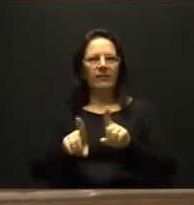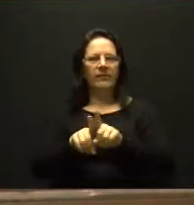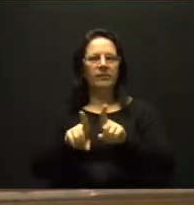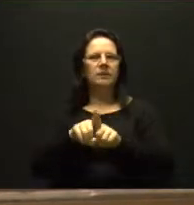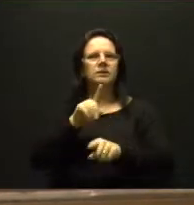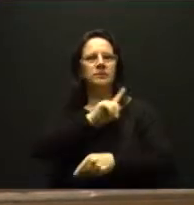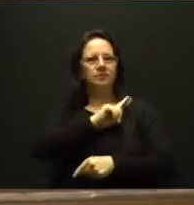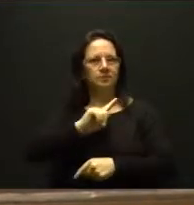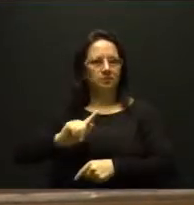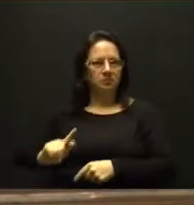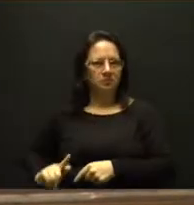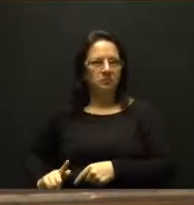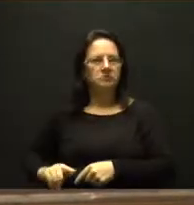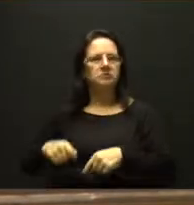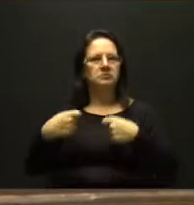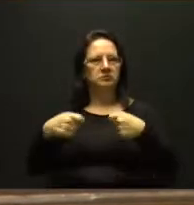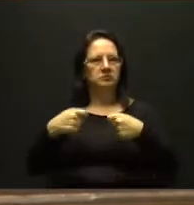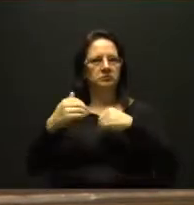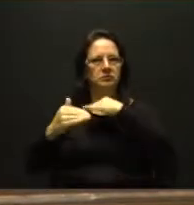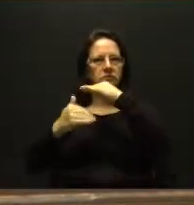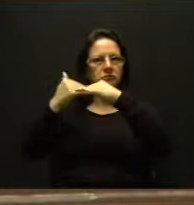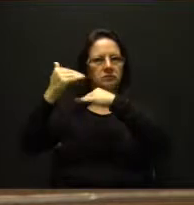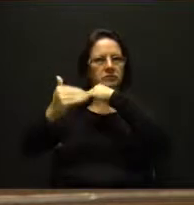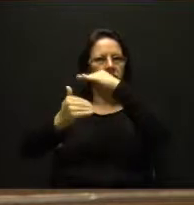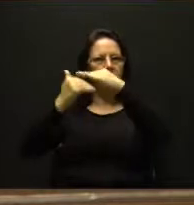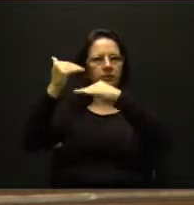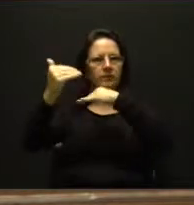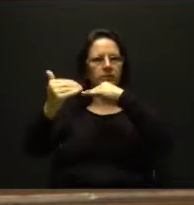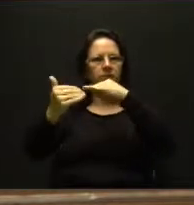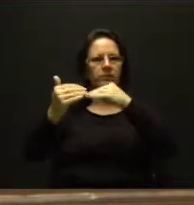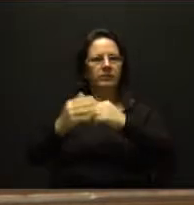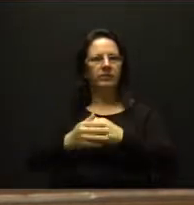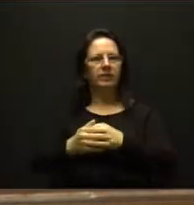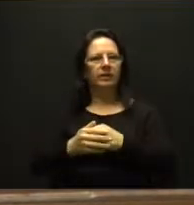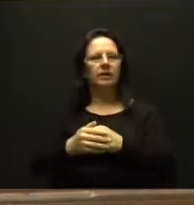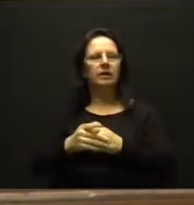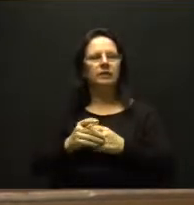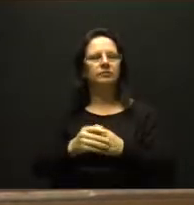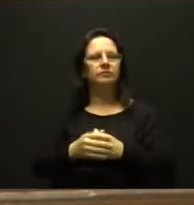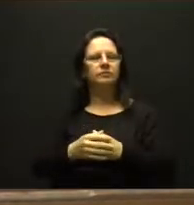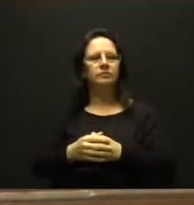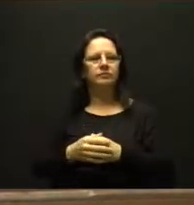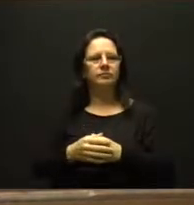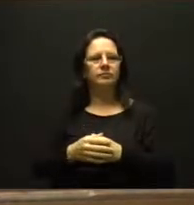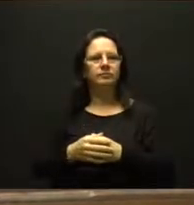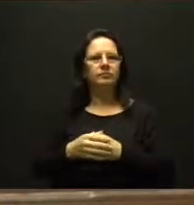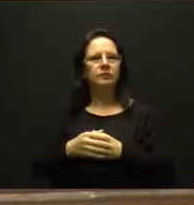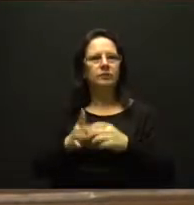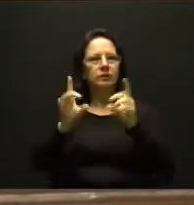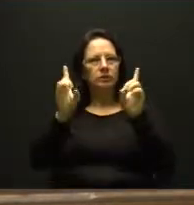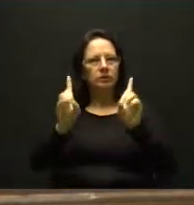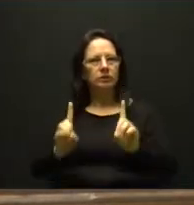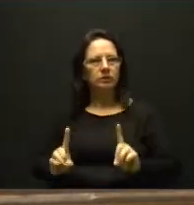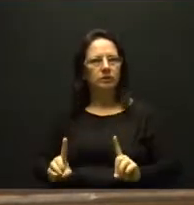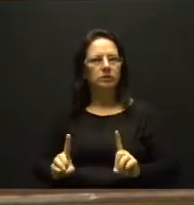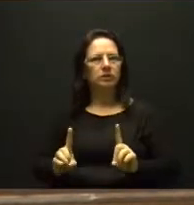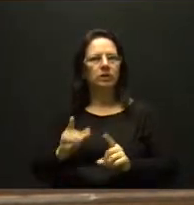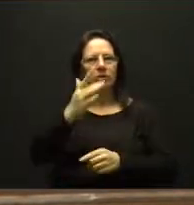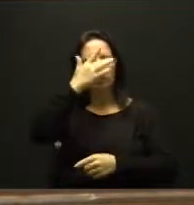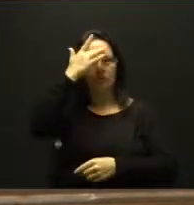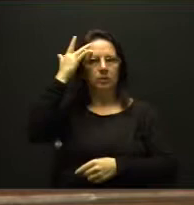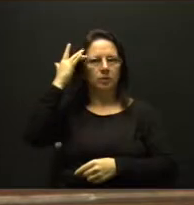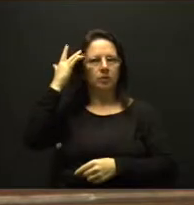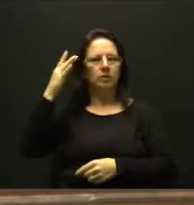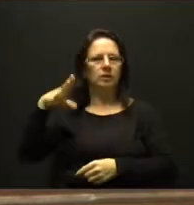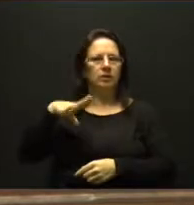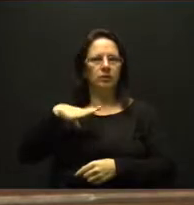governo tinha que investir é e ampliação de moradias e que fosse dado dignidade a aos moradores da